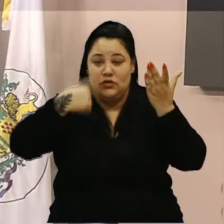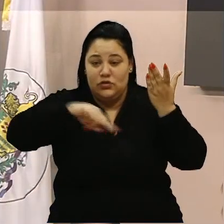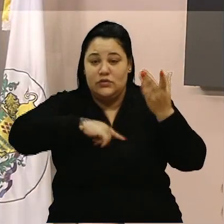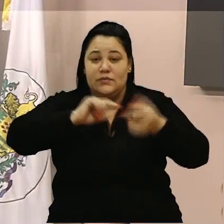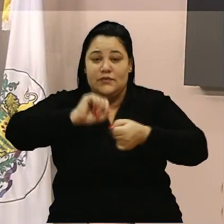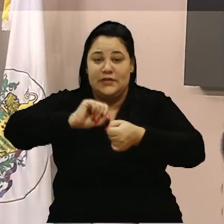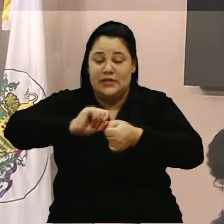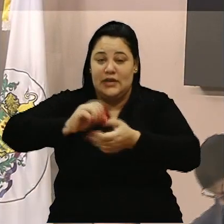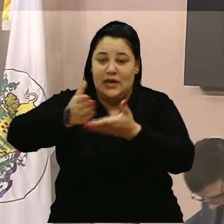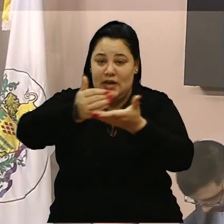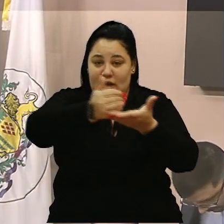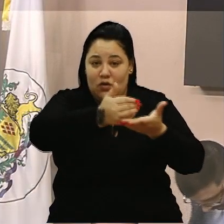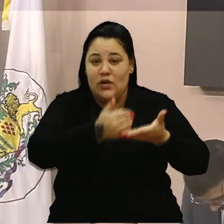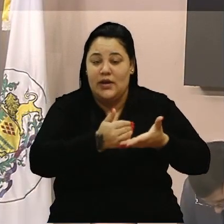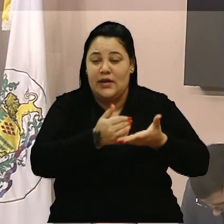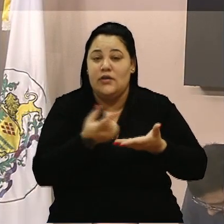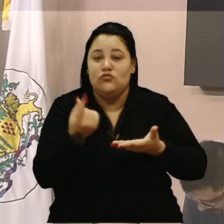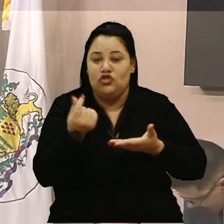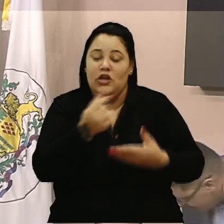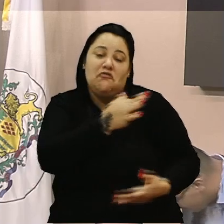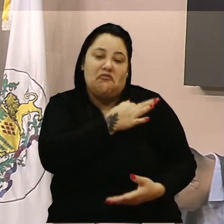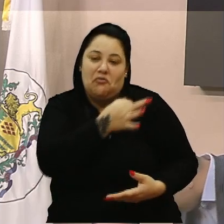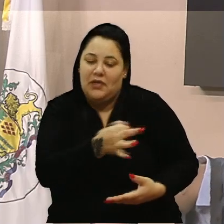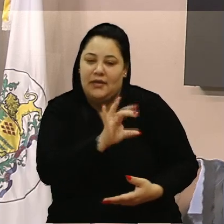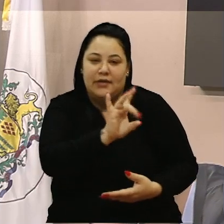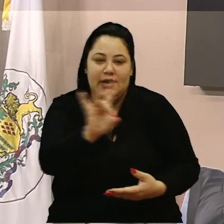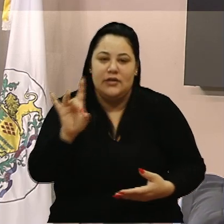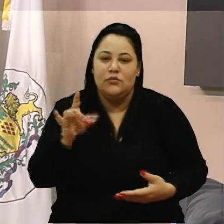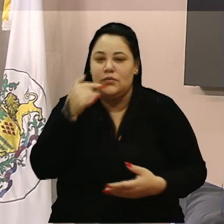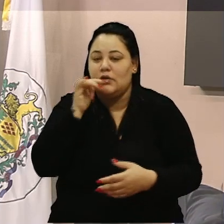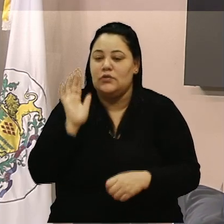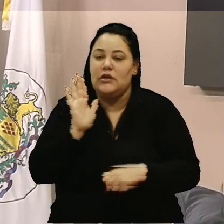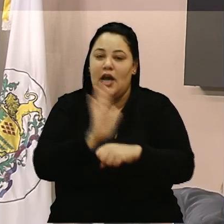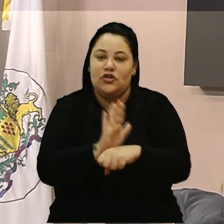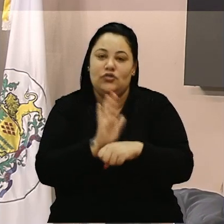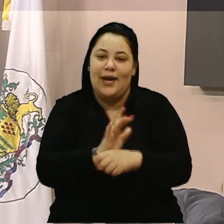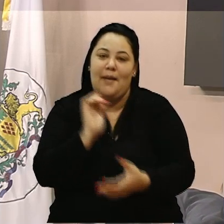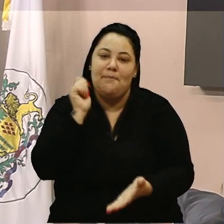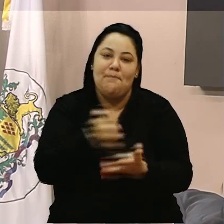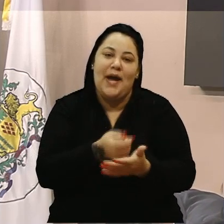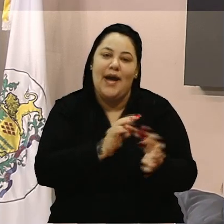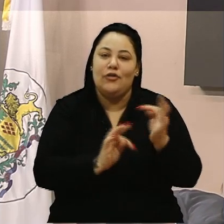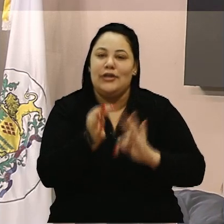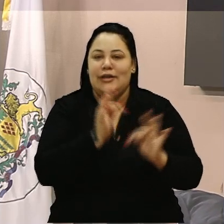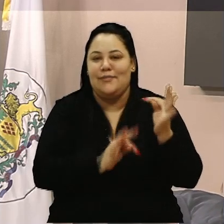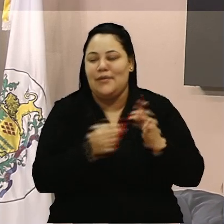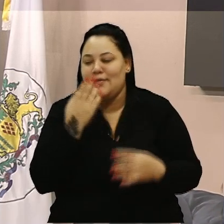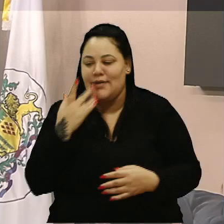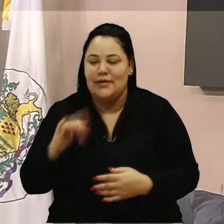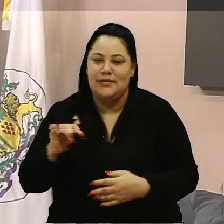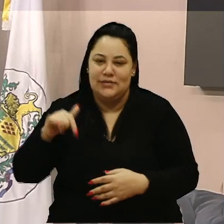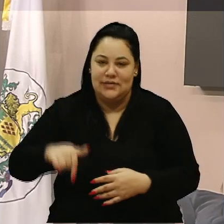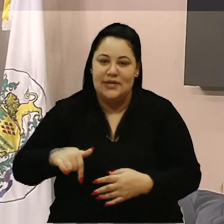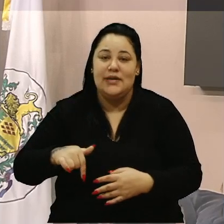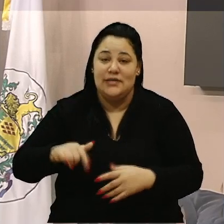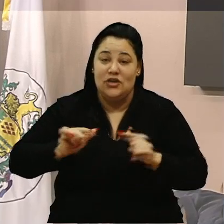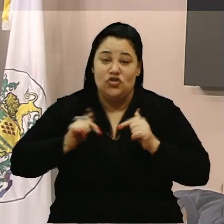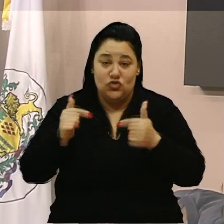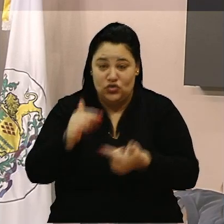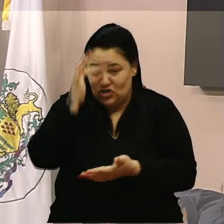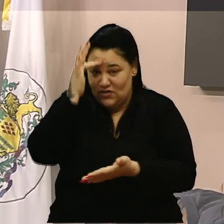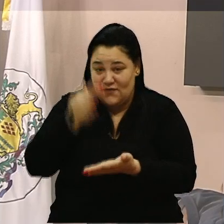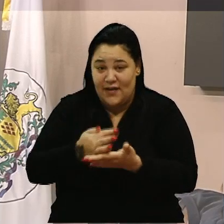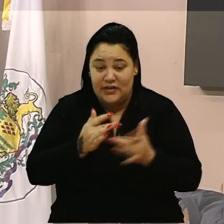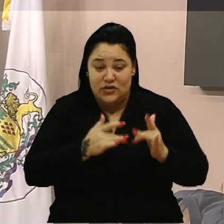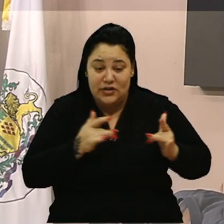vamos recolher uma oferta voluntária para ajudar nesses custos desse tratamento. E esse gesto de fé e solidariedade mostra